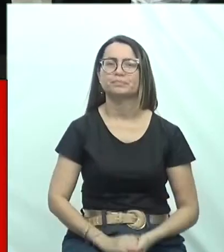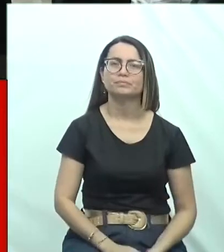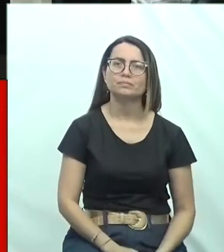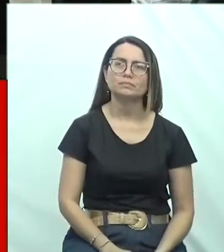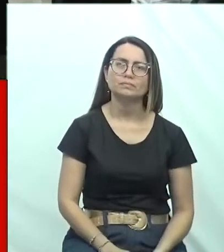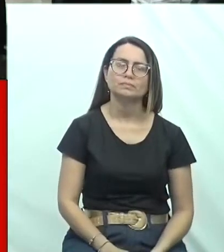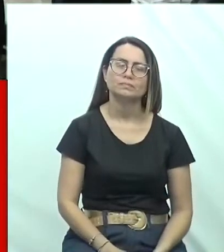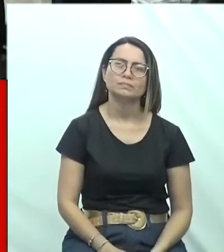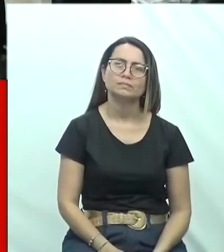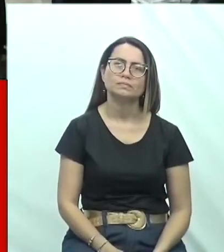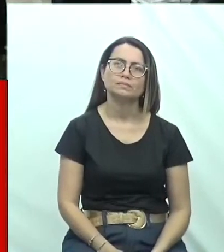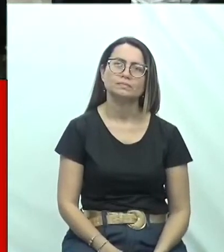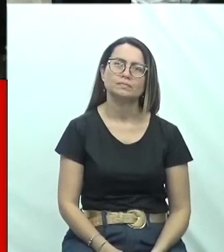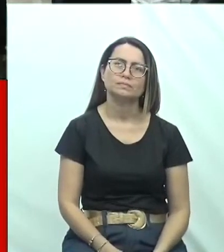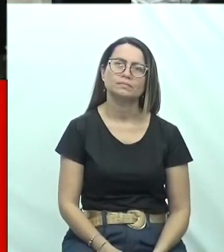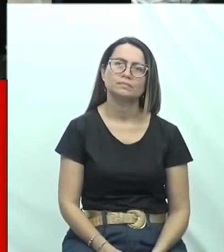enorme.